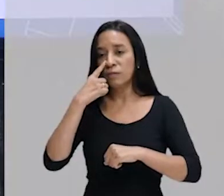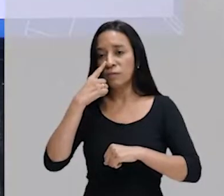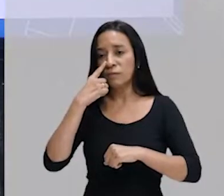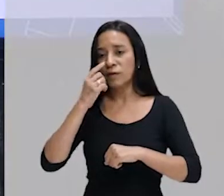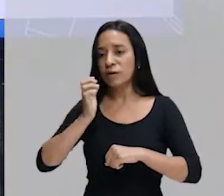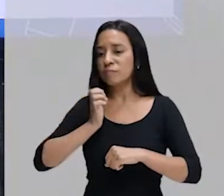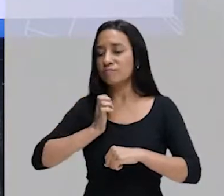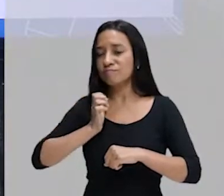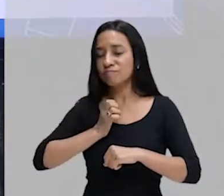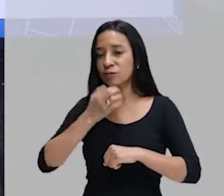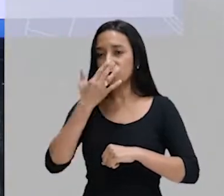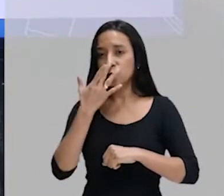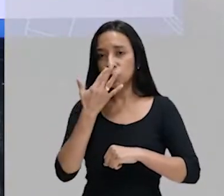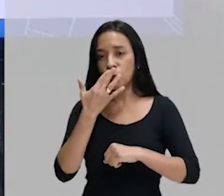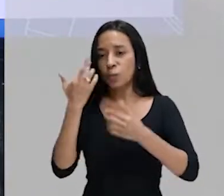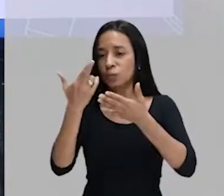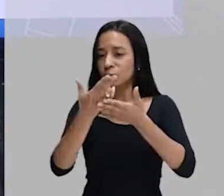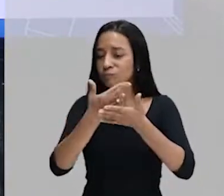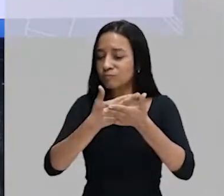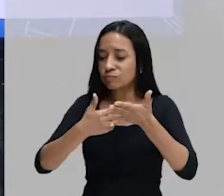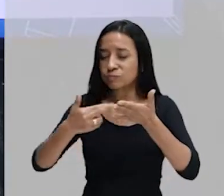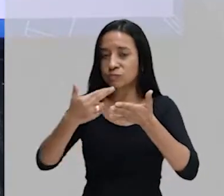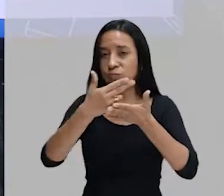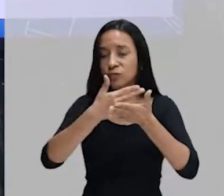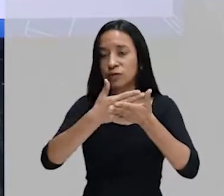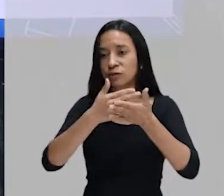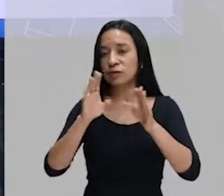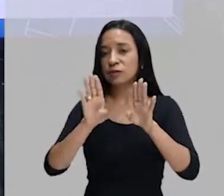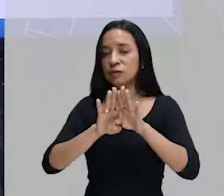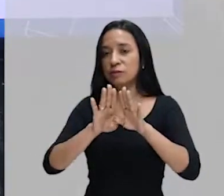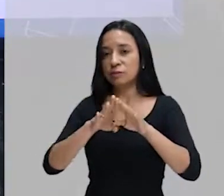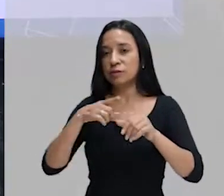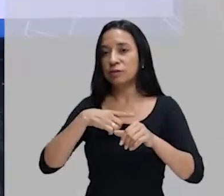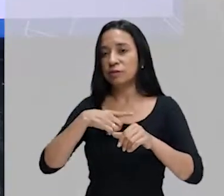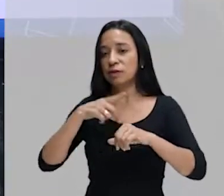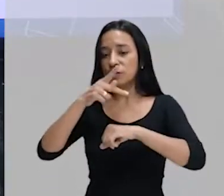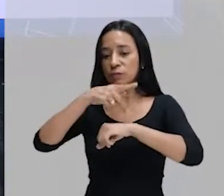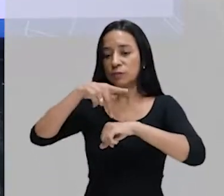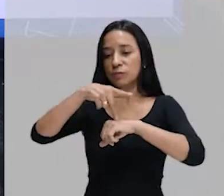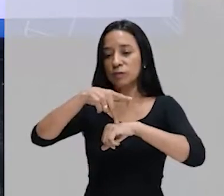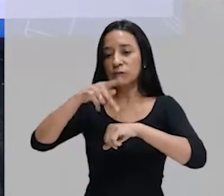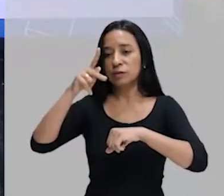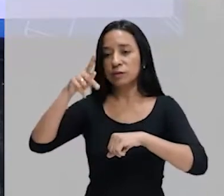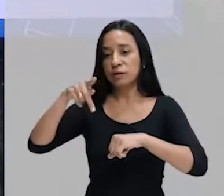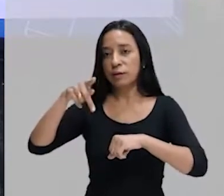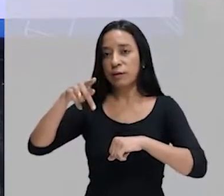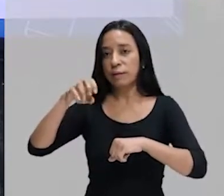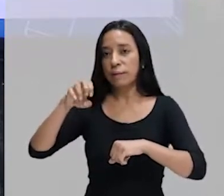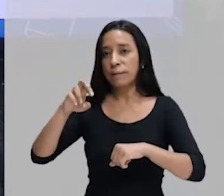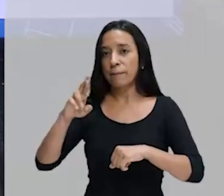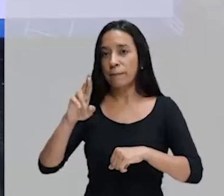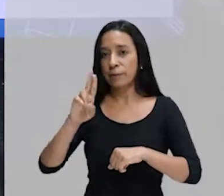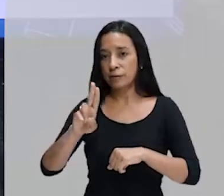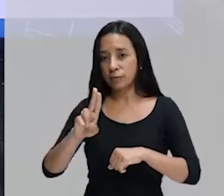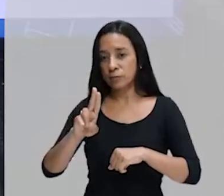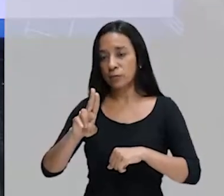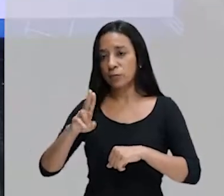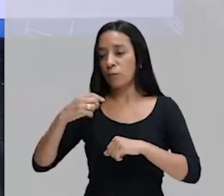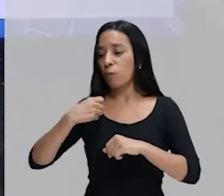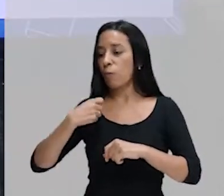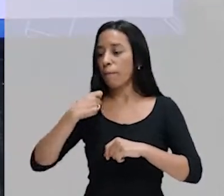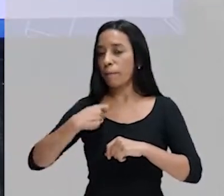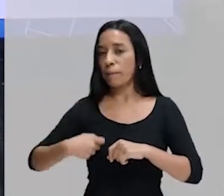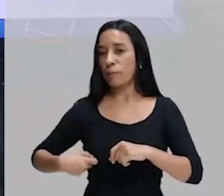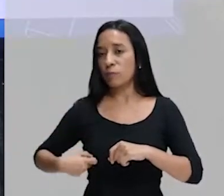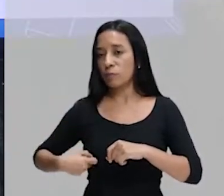seu bordado. Também tem, no Peru, se usa muito, uma espécie de canguru, tá? Uma espécie de